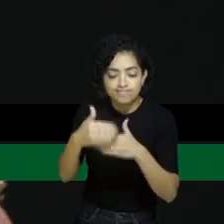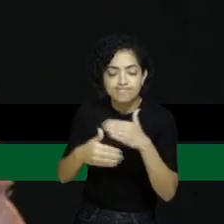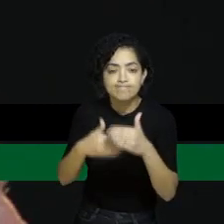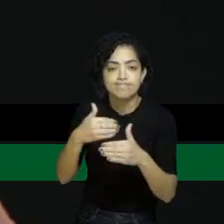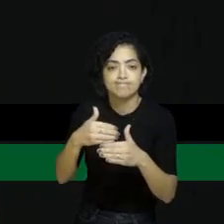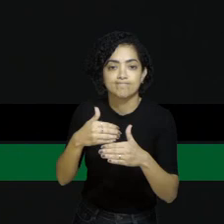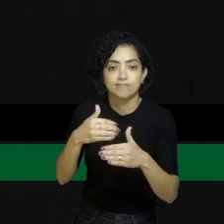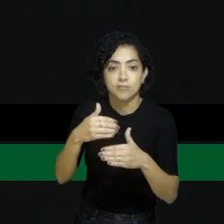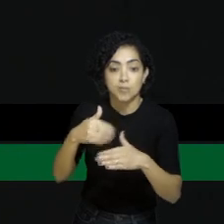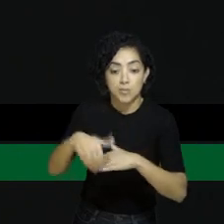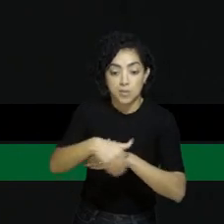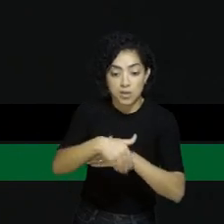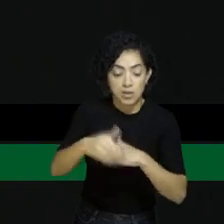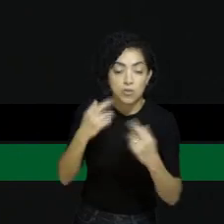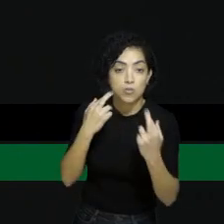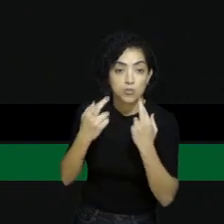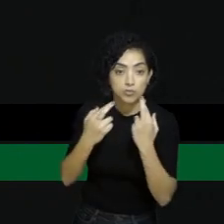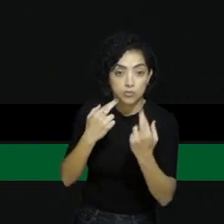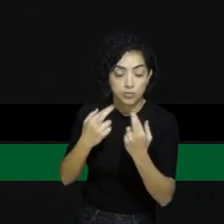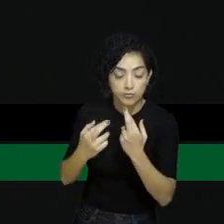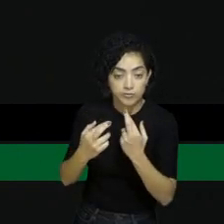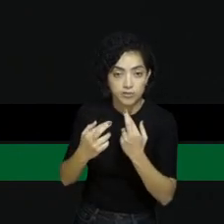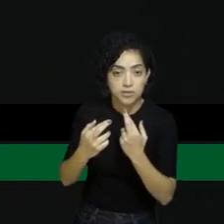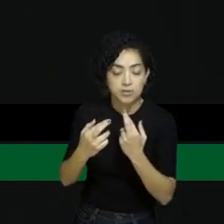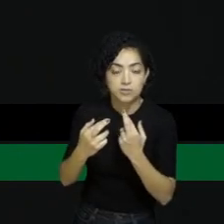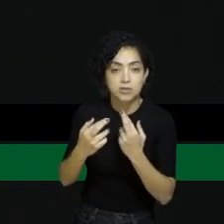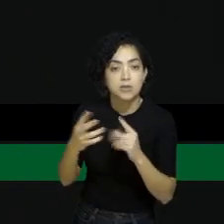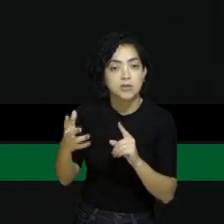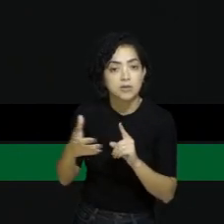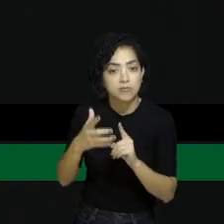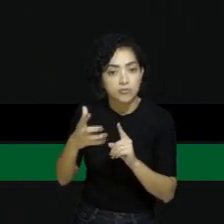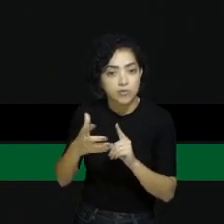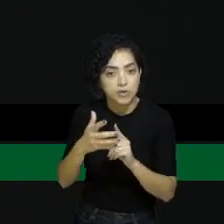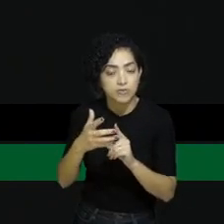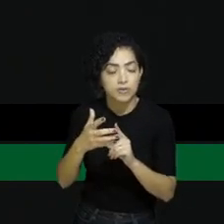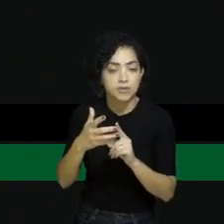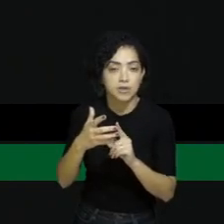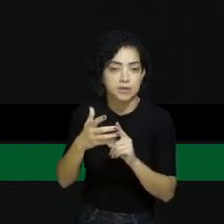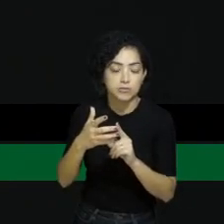rodovias e é diretamente afetado de forma